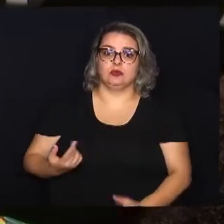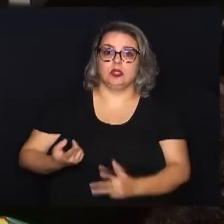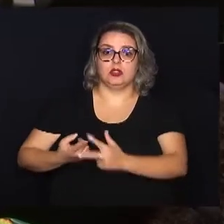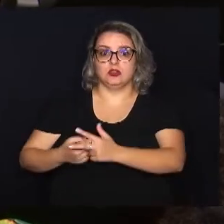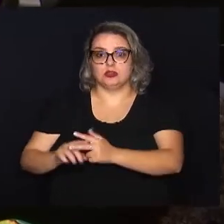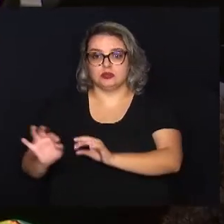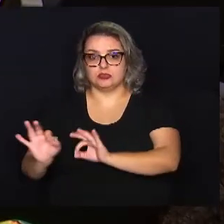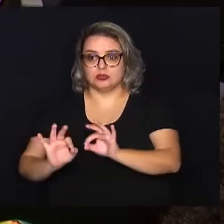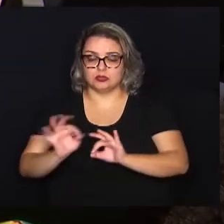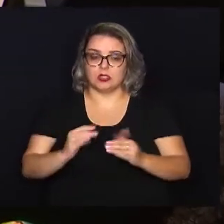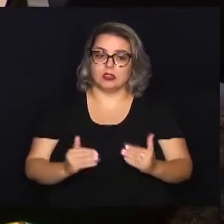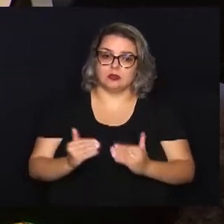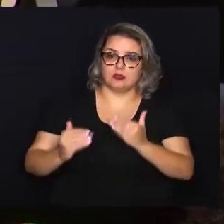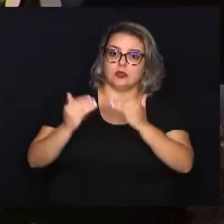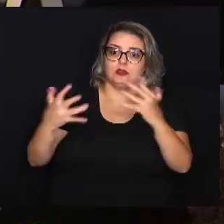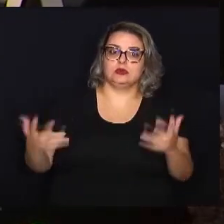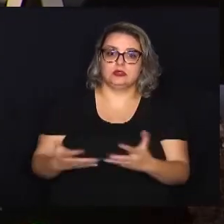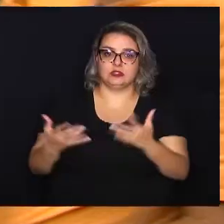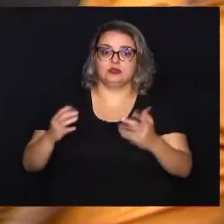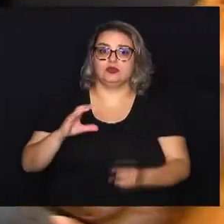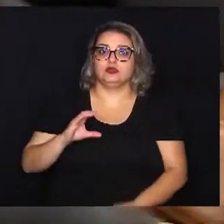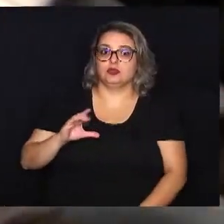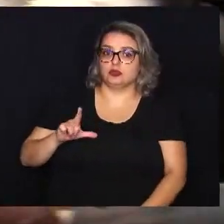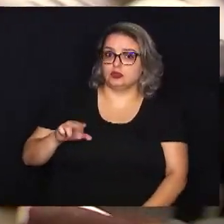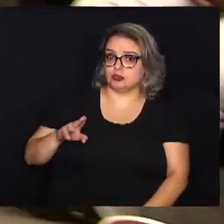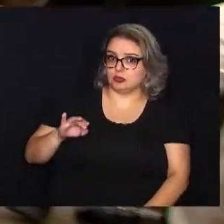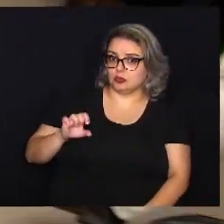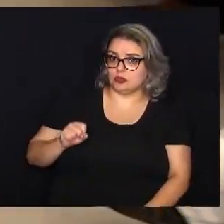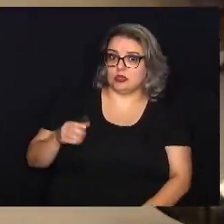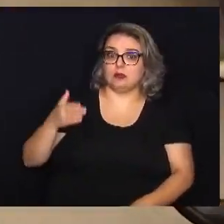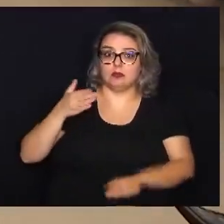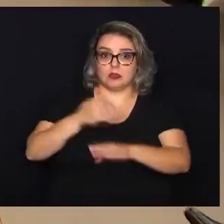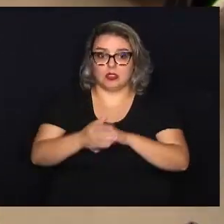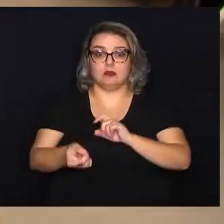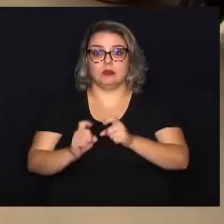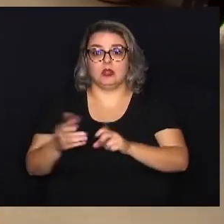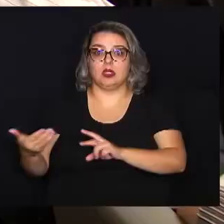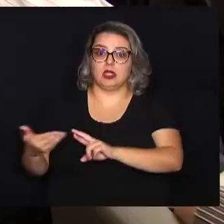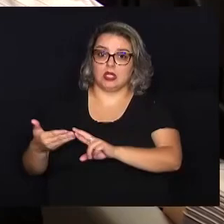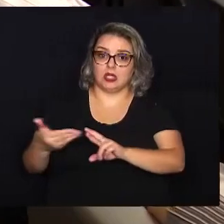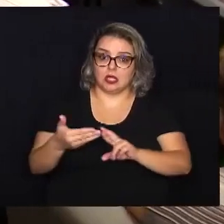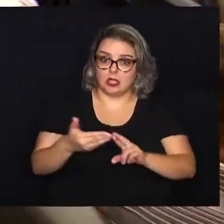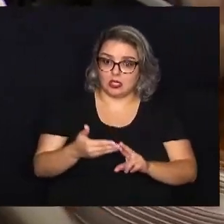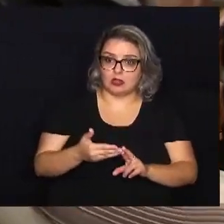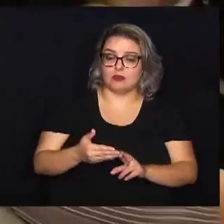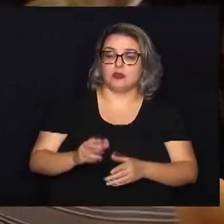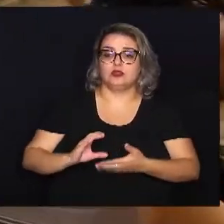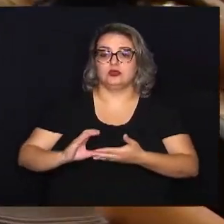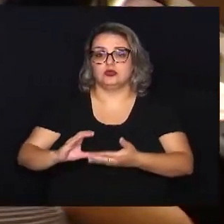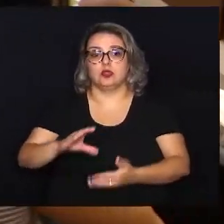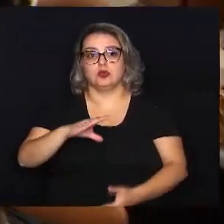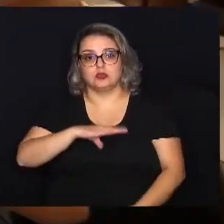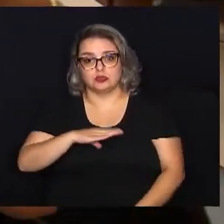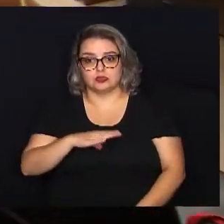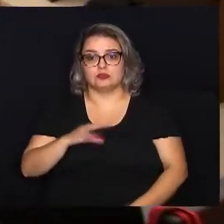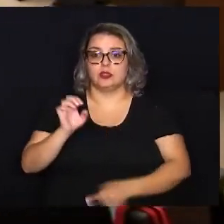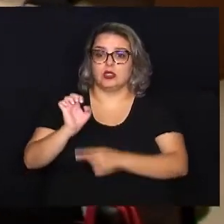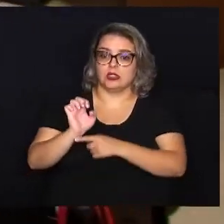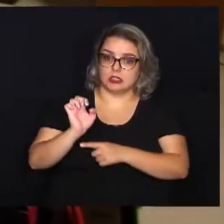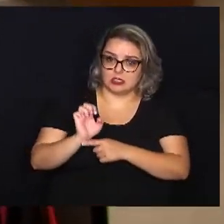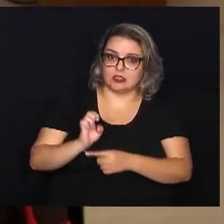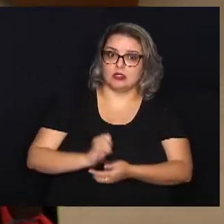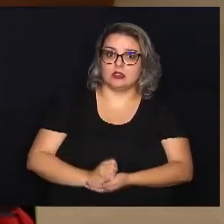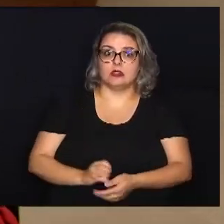manutenção e incentivo dos clubes participaram da reunião representantes de conselhos municipais